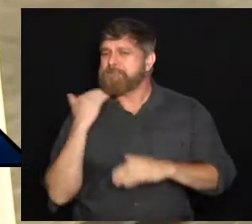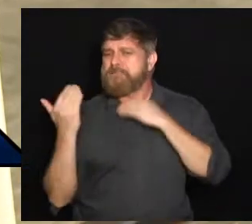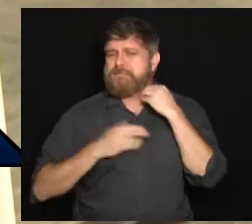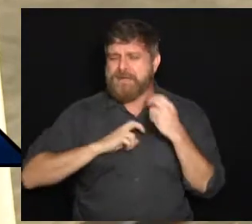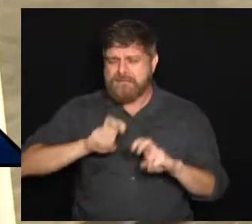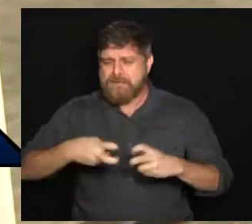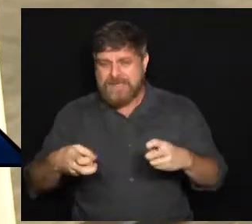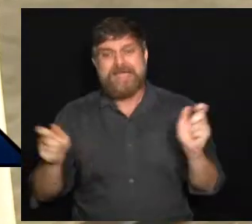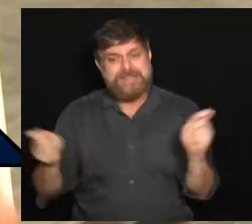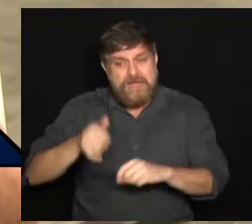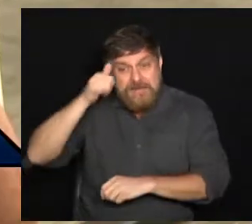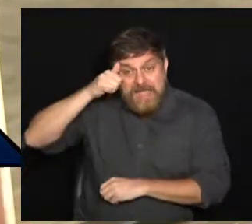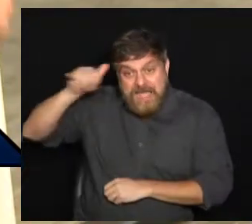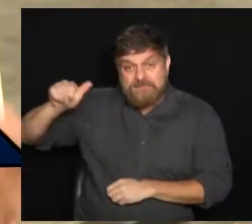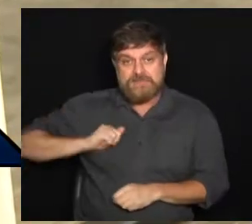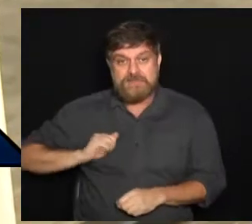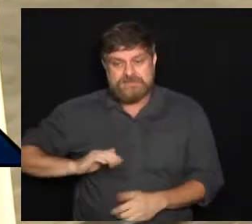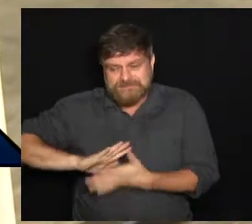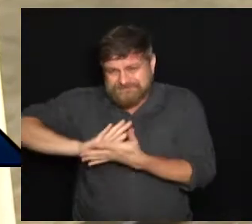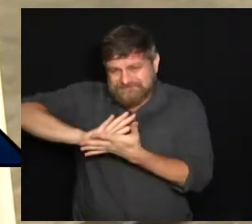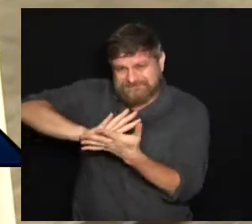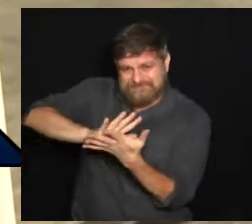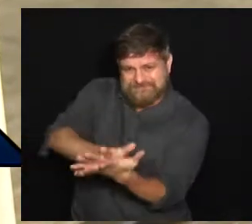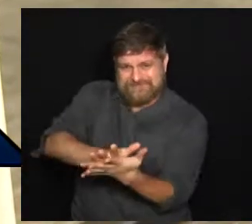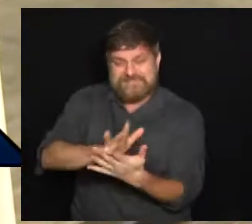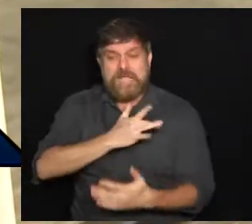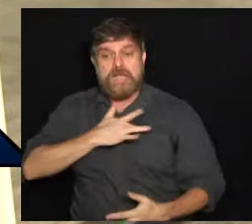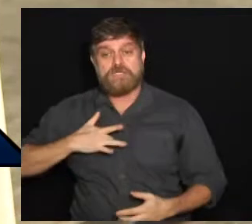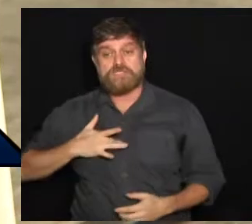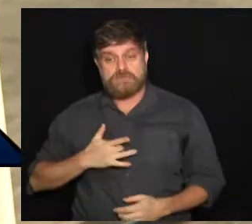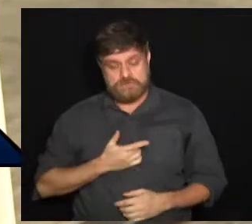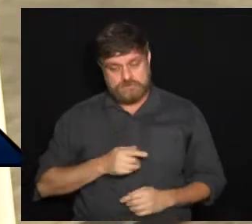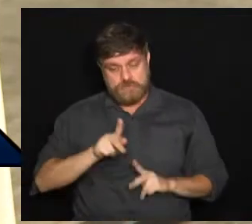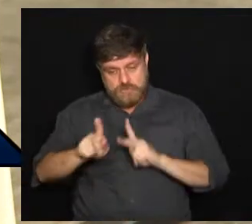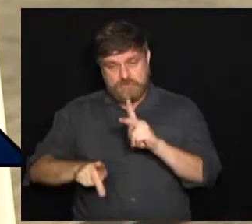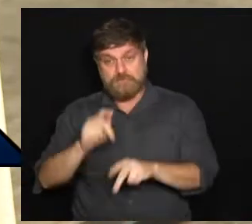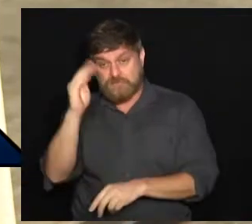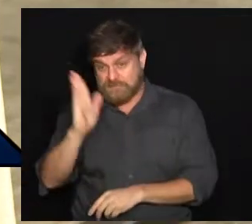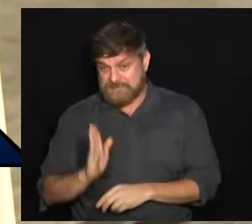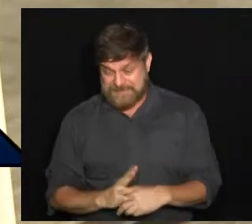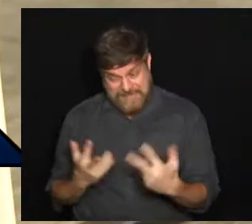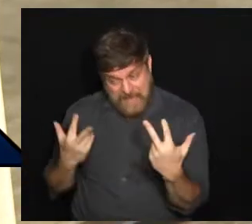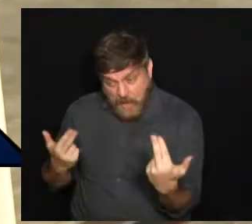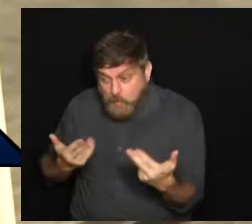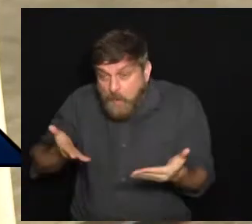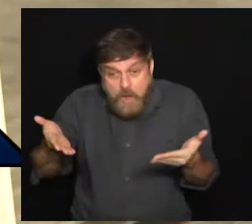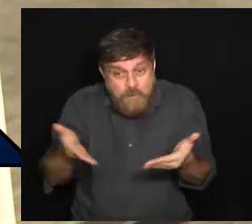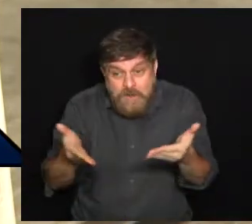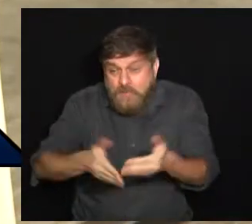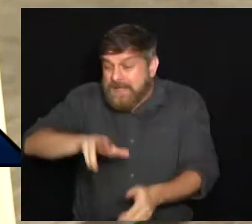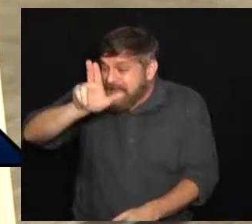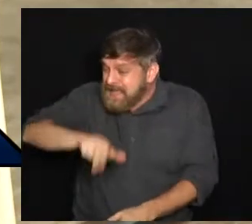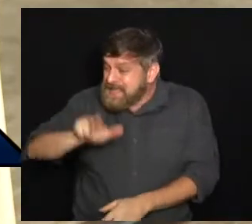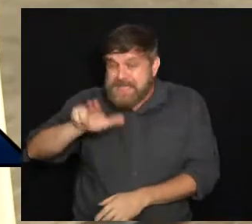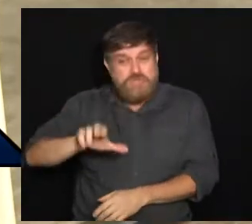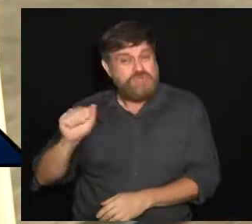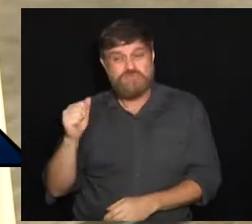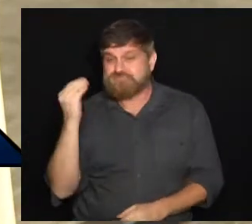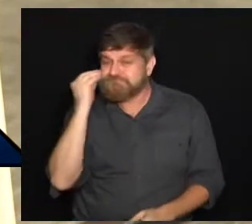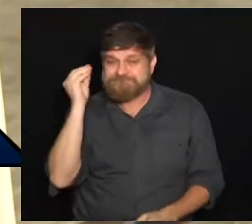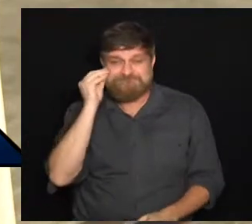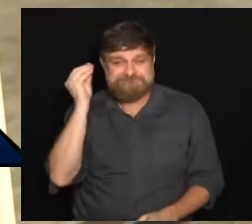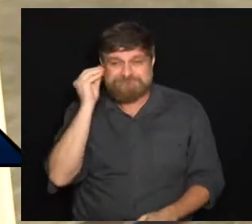evitáveis, provocar um estrago tão grande na saúde da população brasileira como esse que nós estamos vivendo agora. Nós nunca vivemos isso.